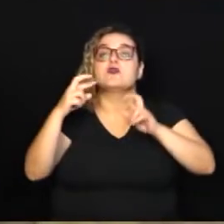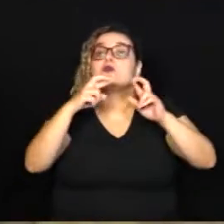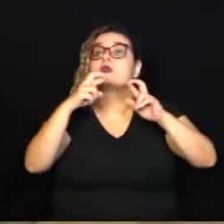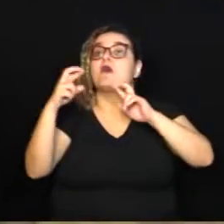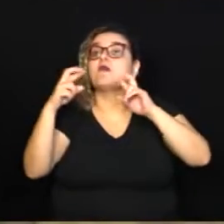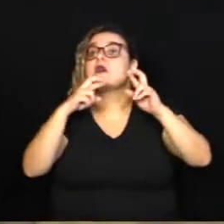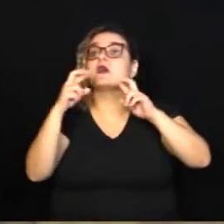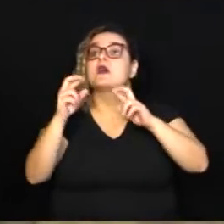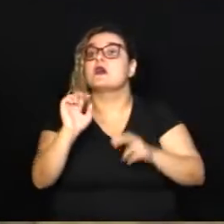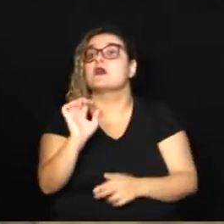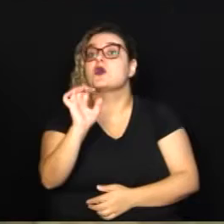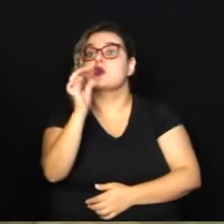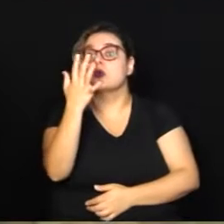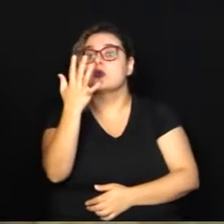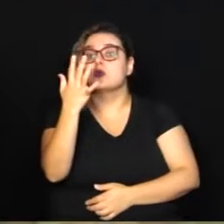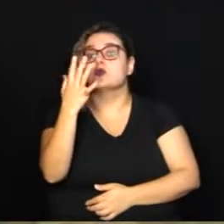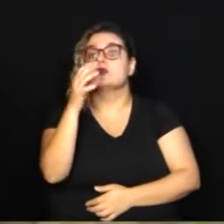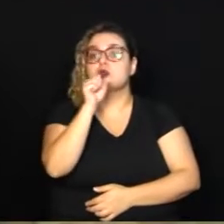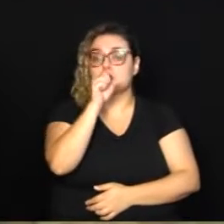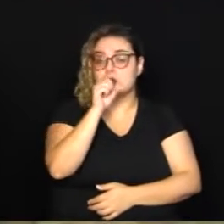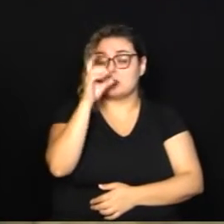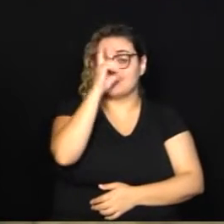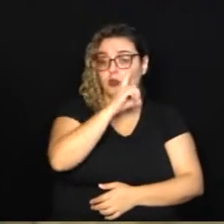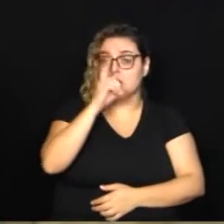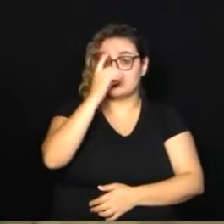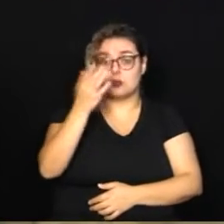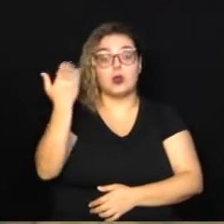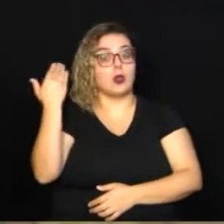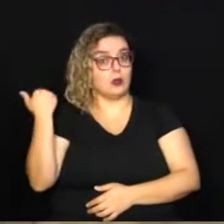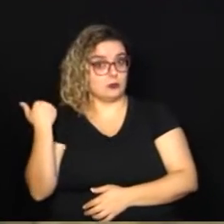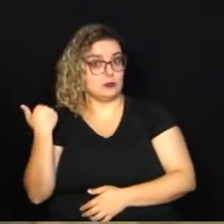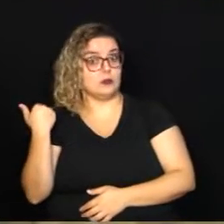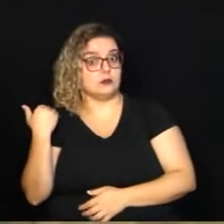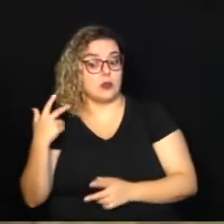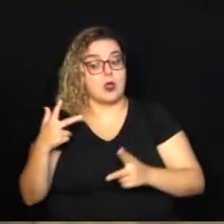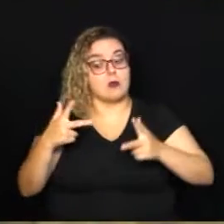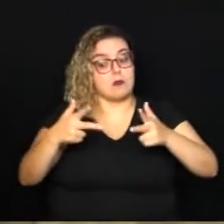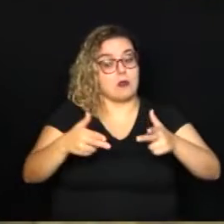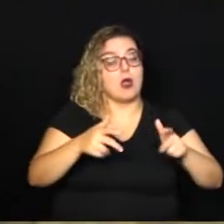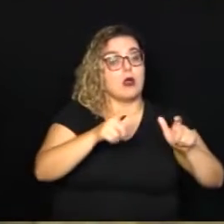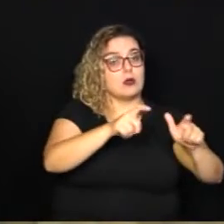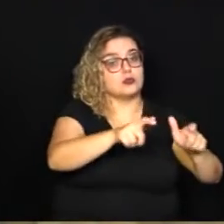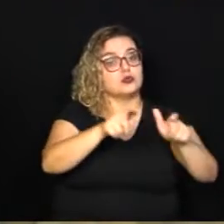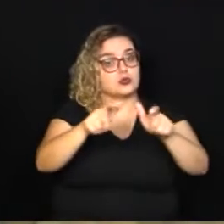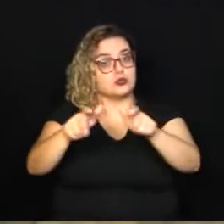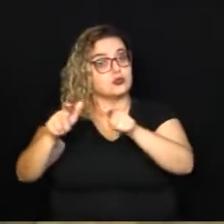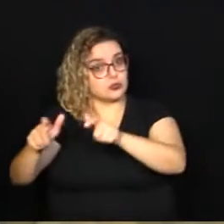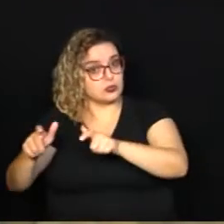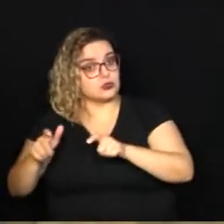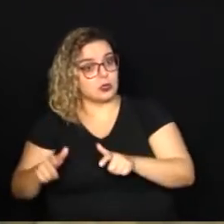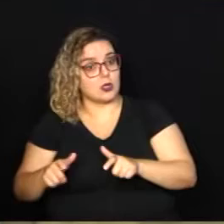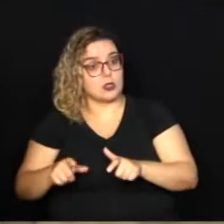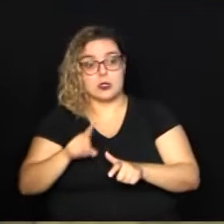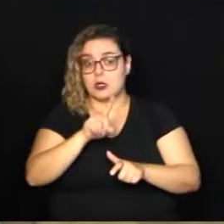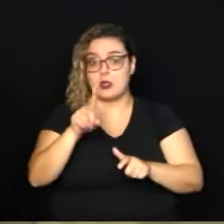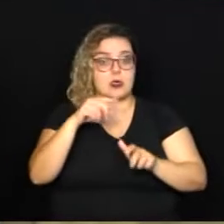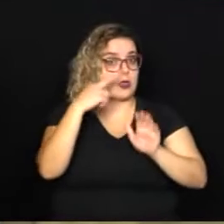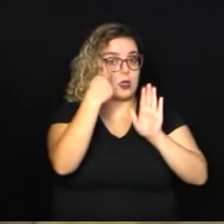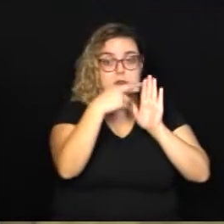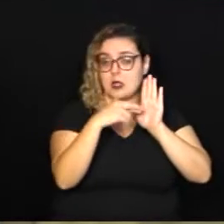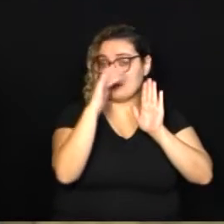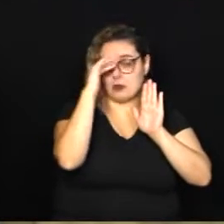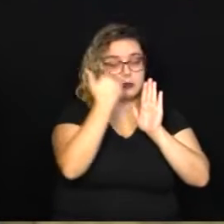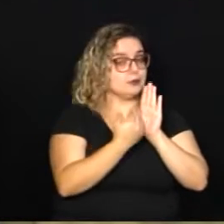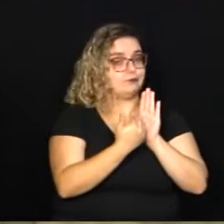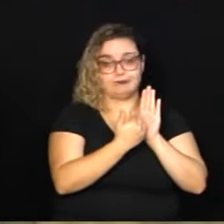que aconteceu no último fim de semana, autuando aqueles locais que descumpriram as regras